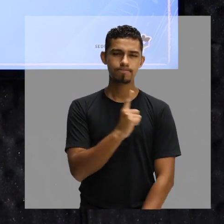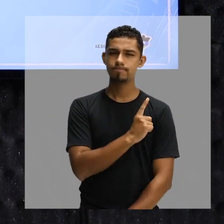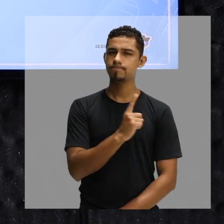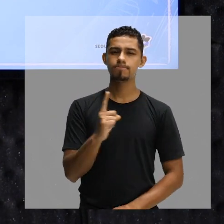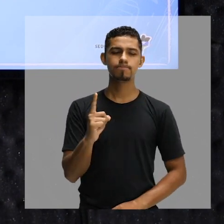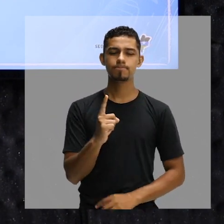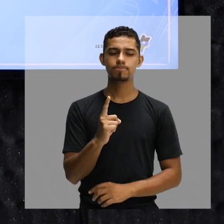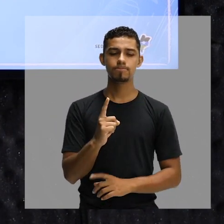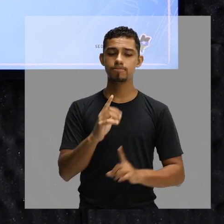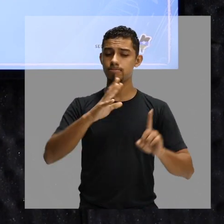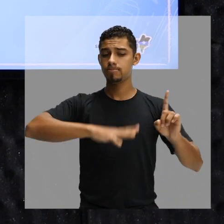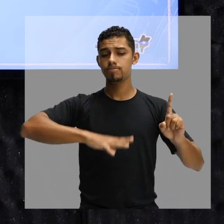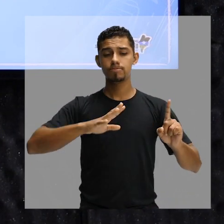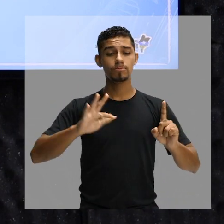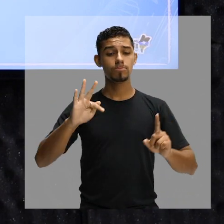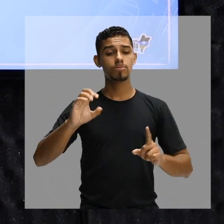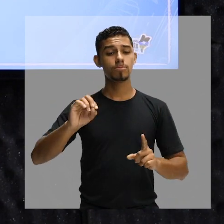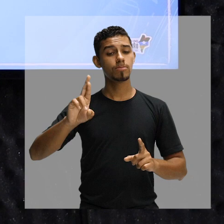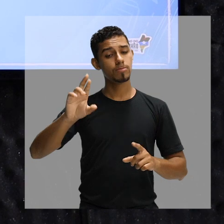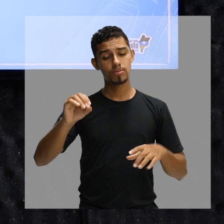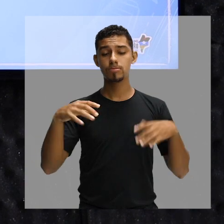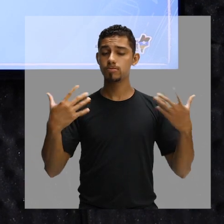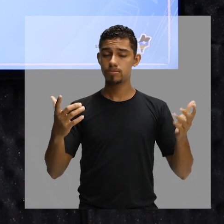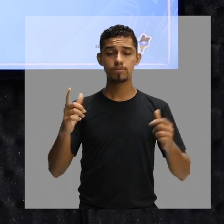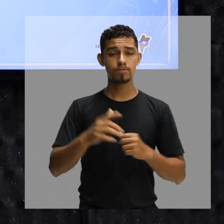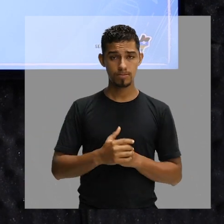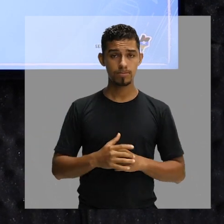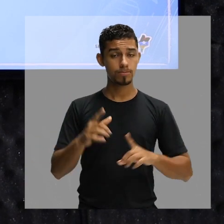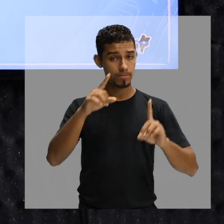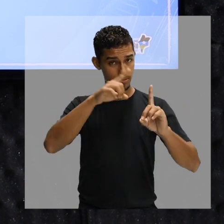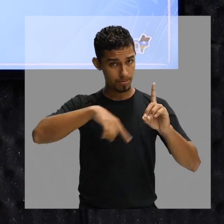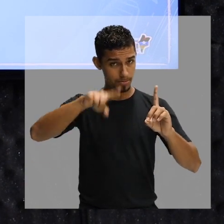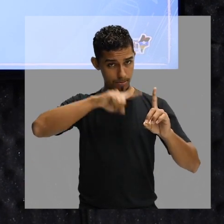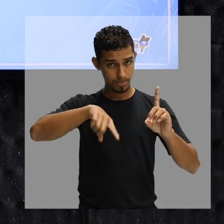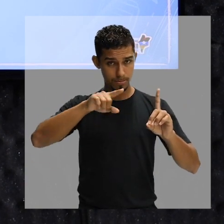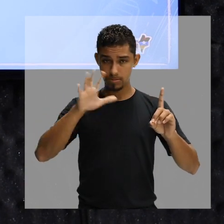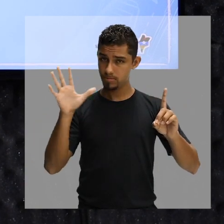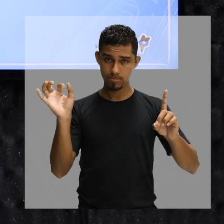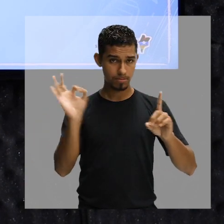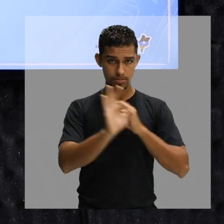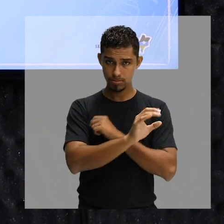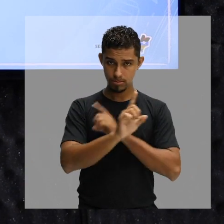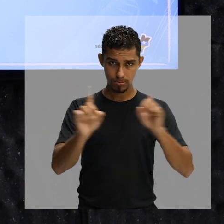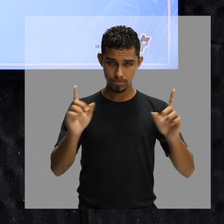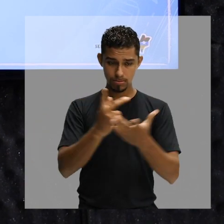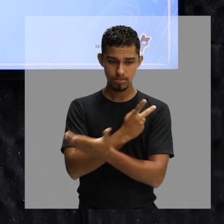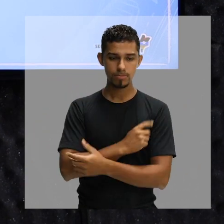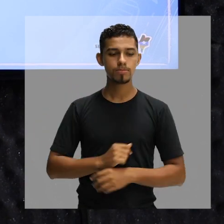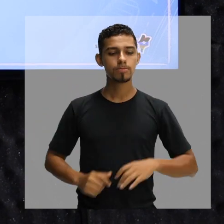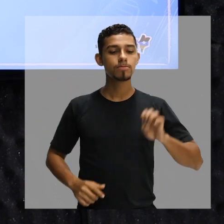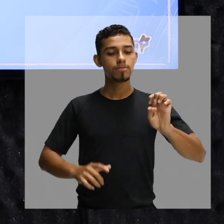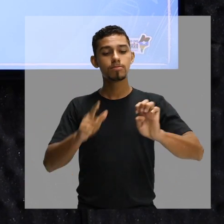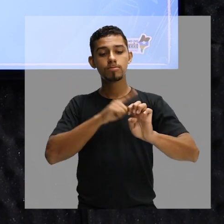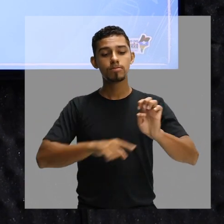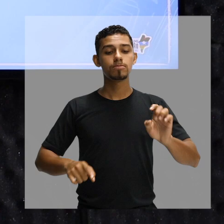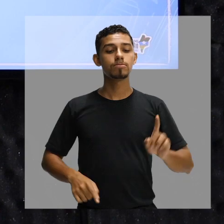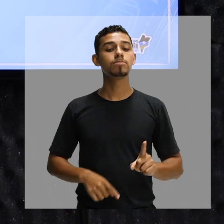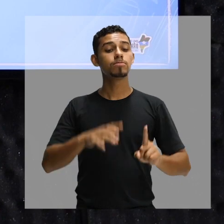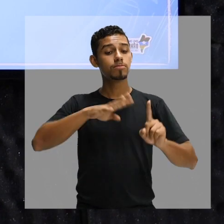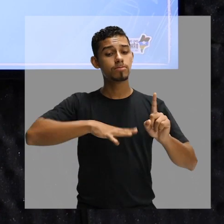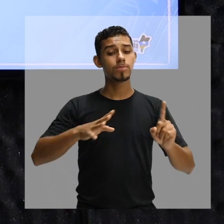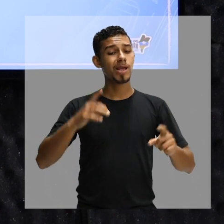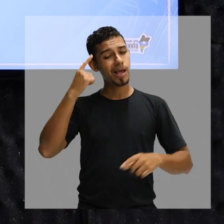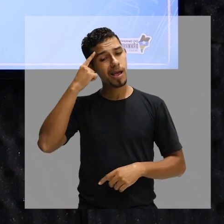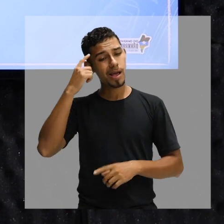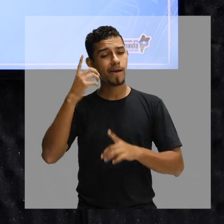outro significado. Letra D, através dos ídolos, mesmo considerando que temos a mente bloqueada, podemos chegar à